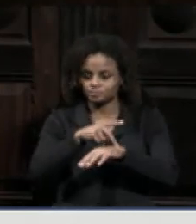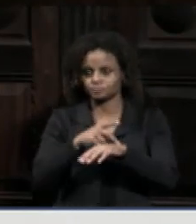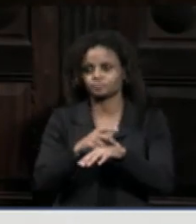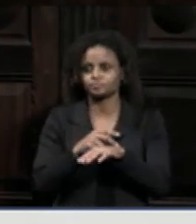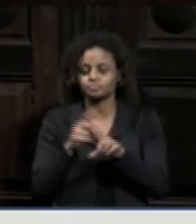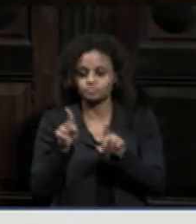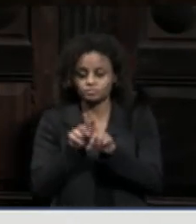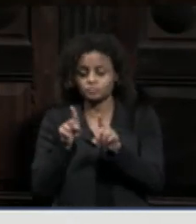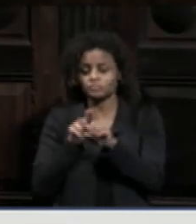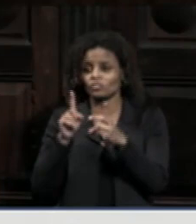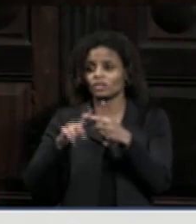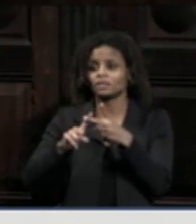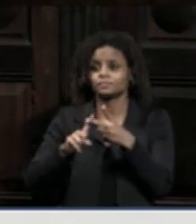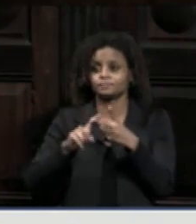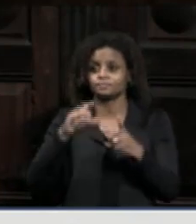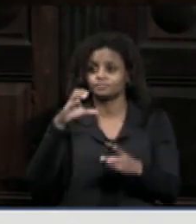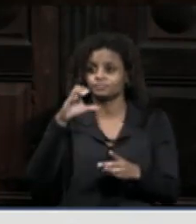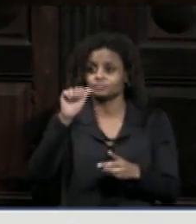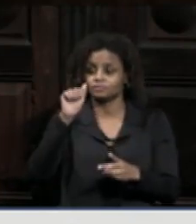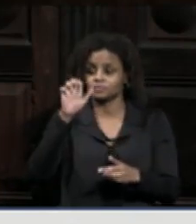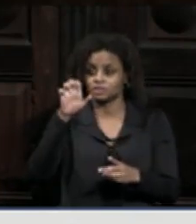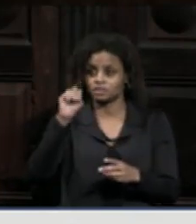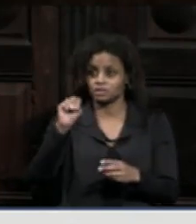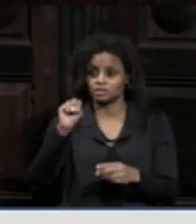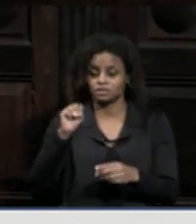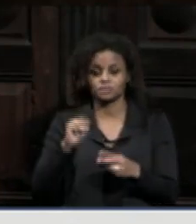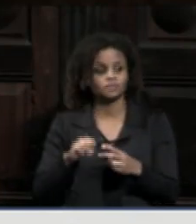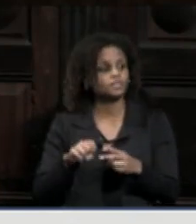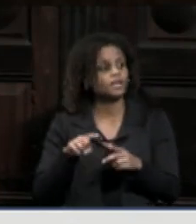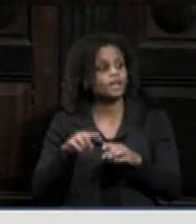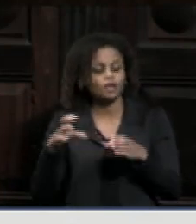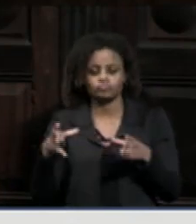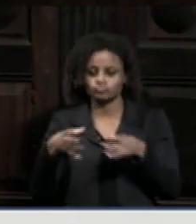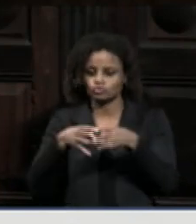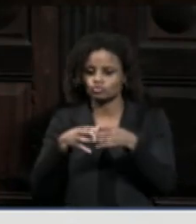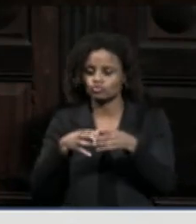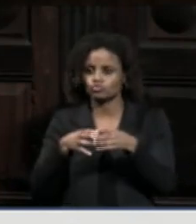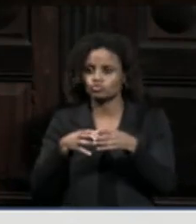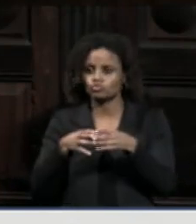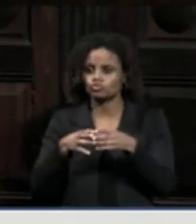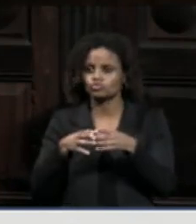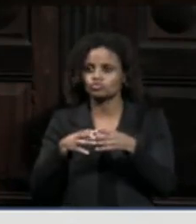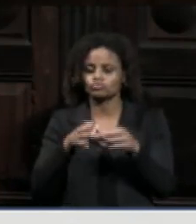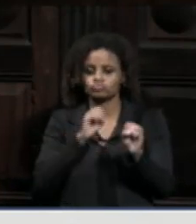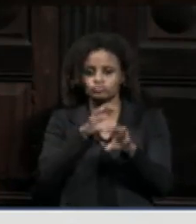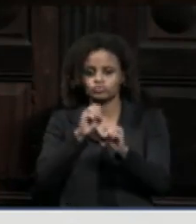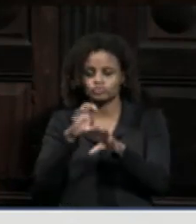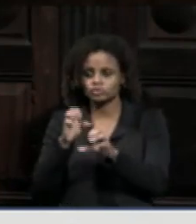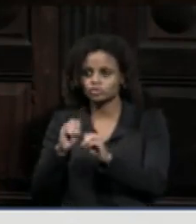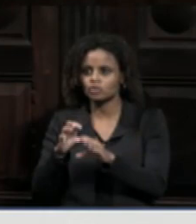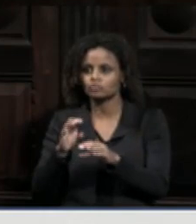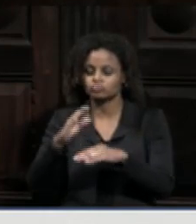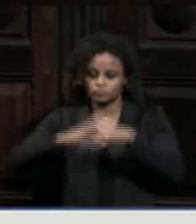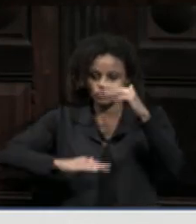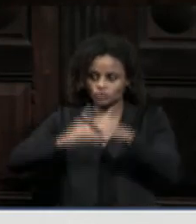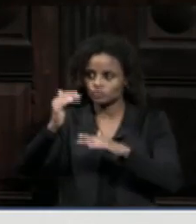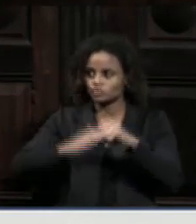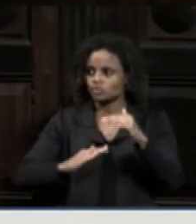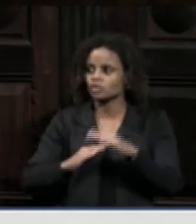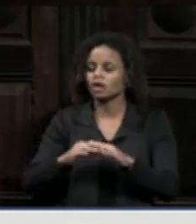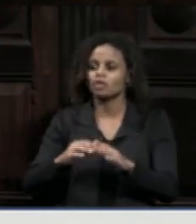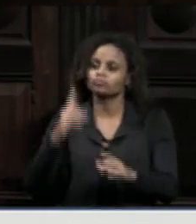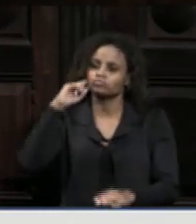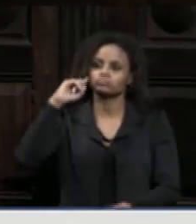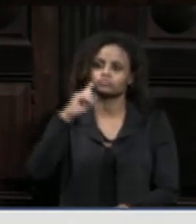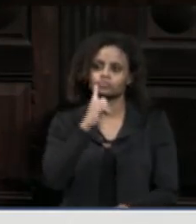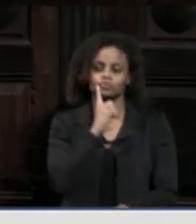O CAIS é o nosso Centro de Formação de Profissionais de Educação para o Deficiente Auditivo. Ou seja, o NAPES e